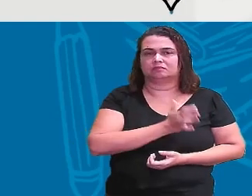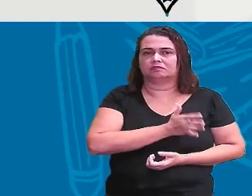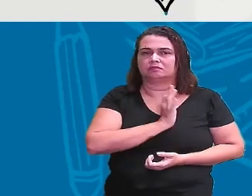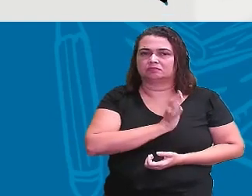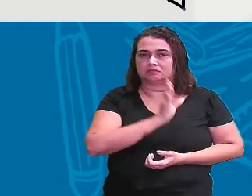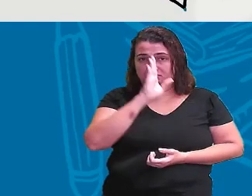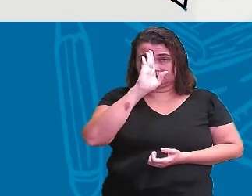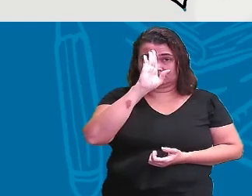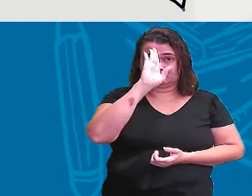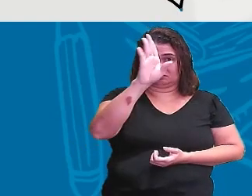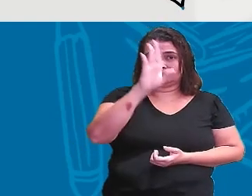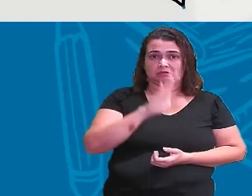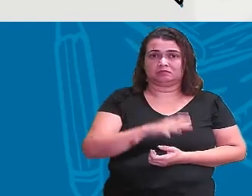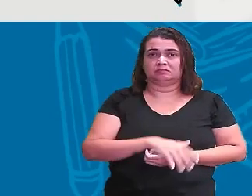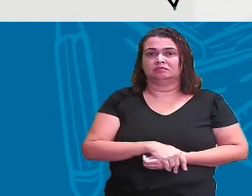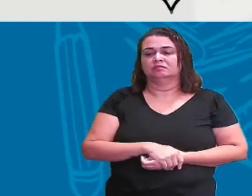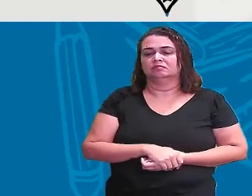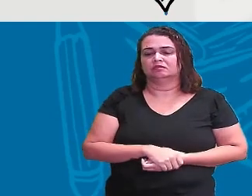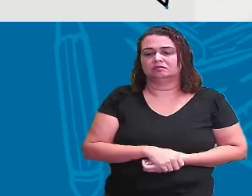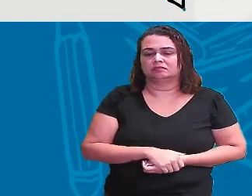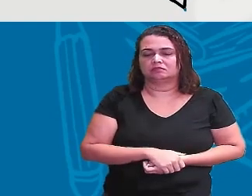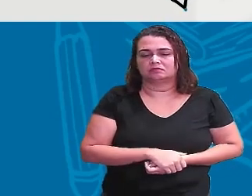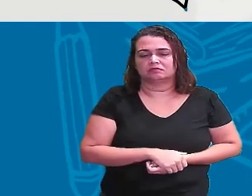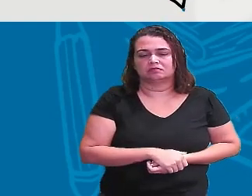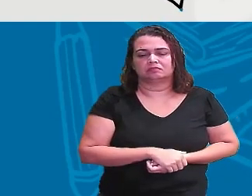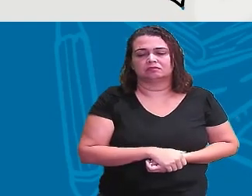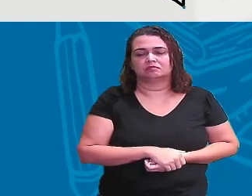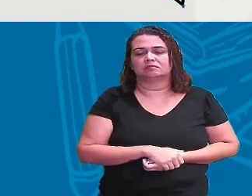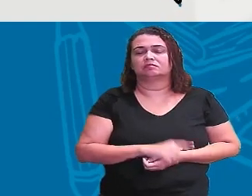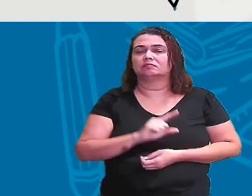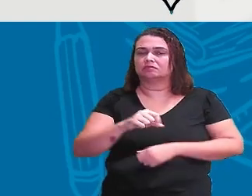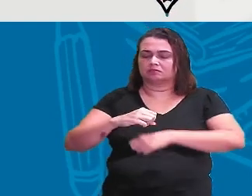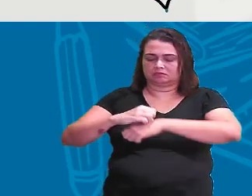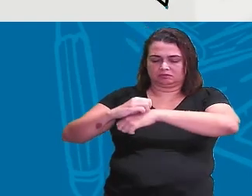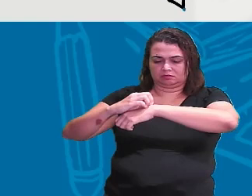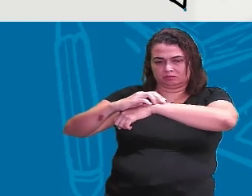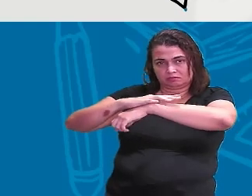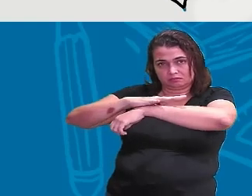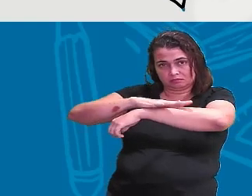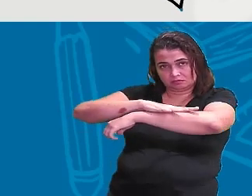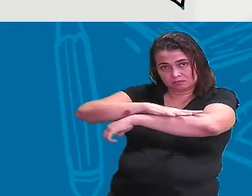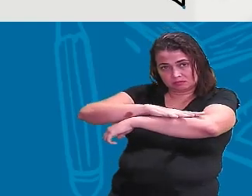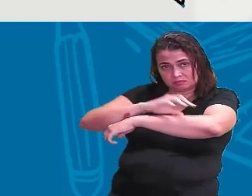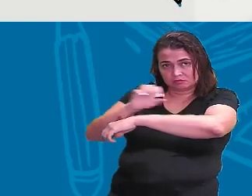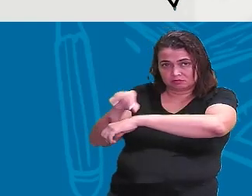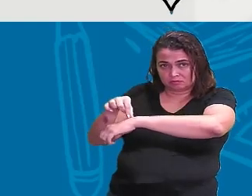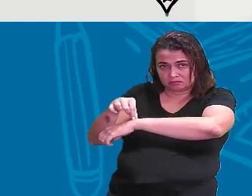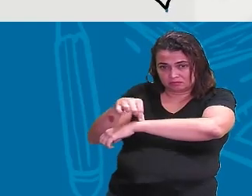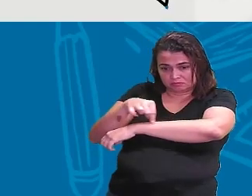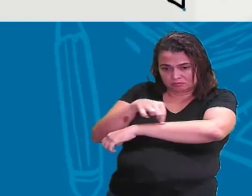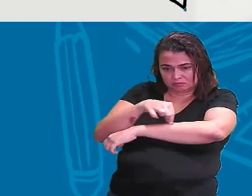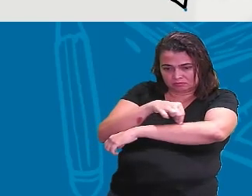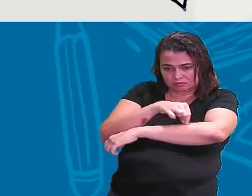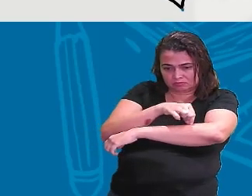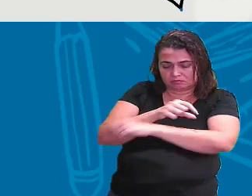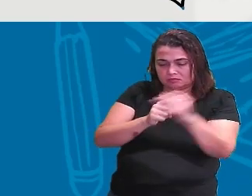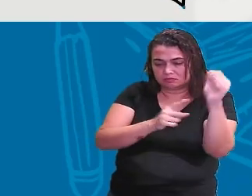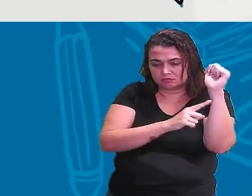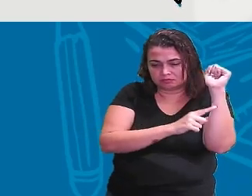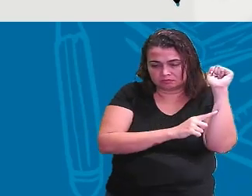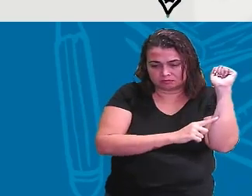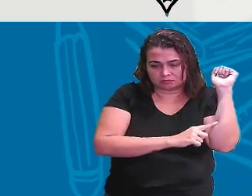sistema cardiovascular. A outra afirmativa: os vasos sanguíneos são compostos